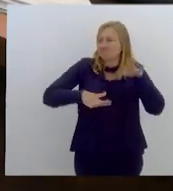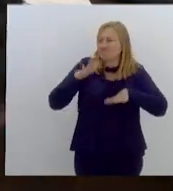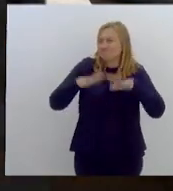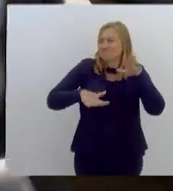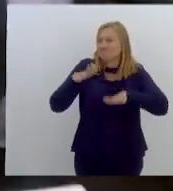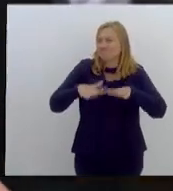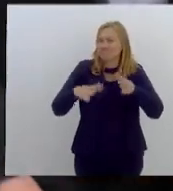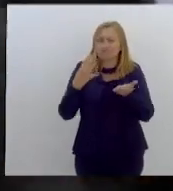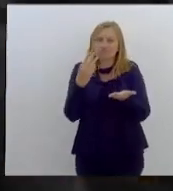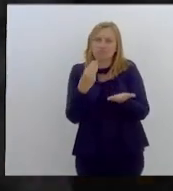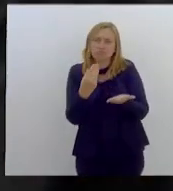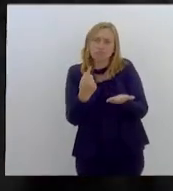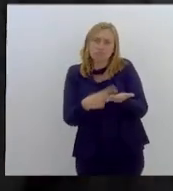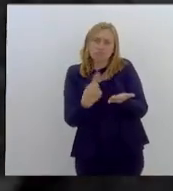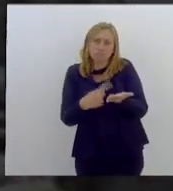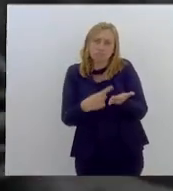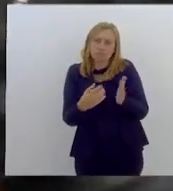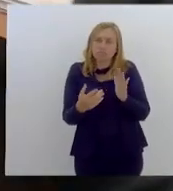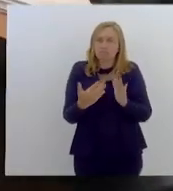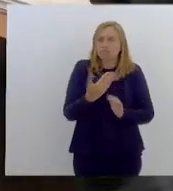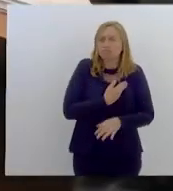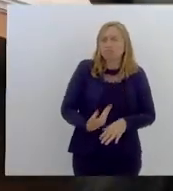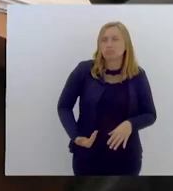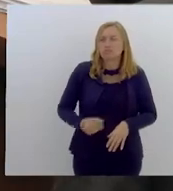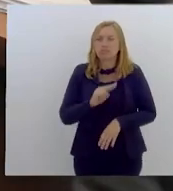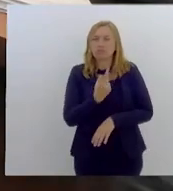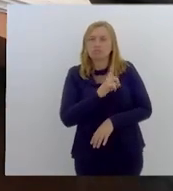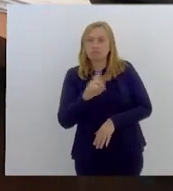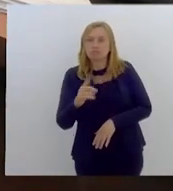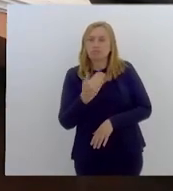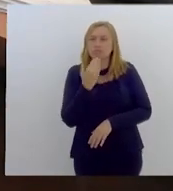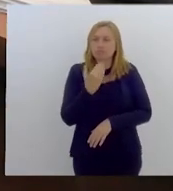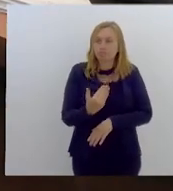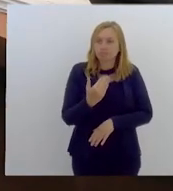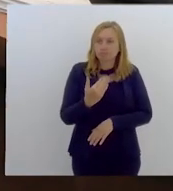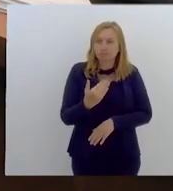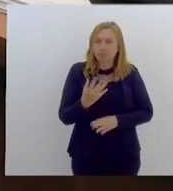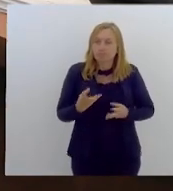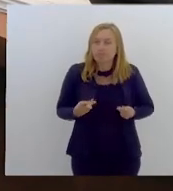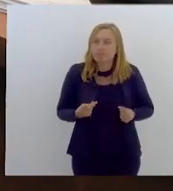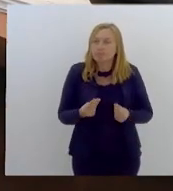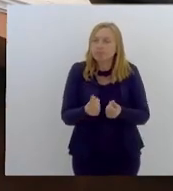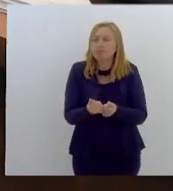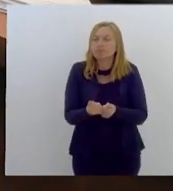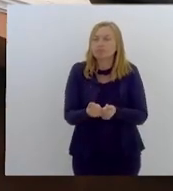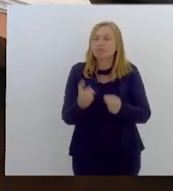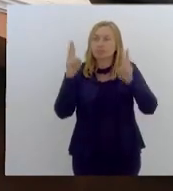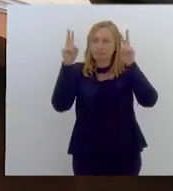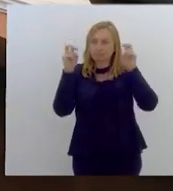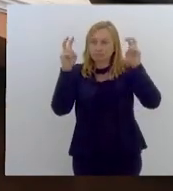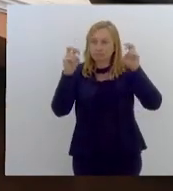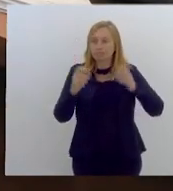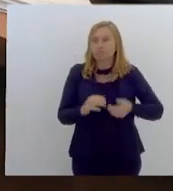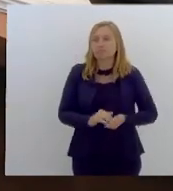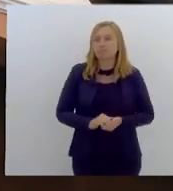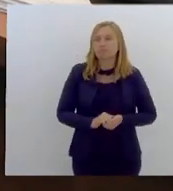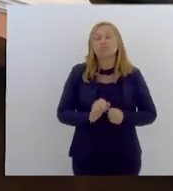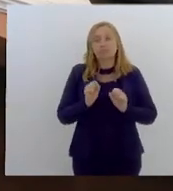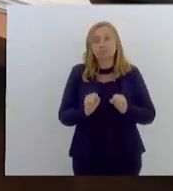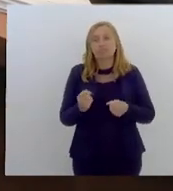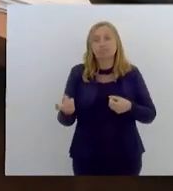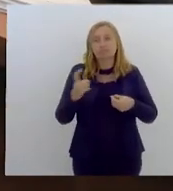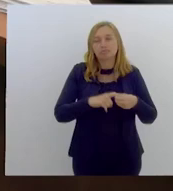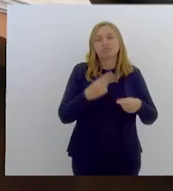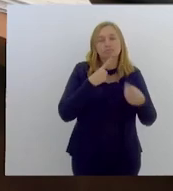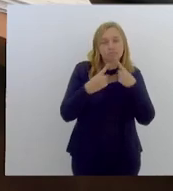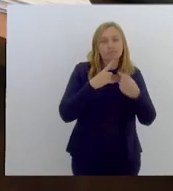Independentemente de um acordo de governo ou não, o que eu queria pedir a Vossa Excelência, pela sensibilidade e complexidade da causa, que a gente pudesse voltar a